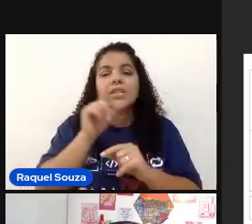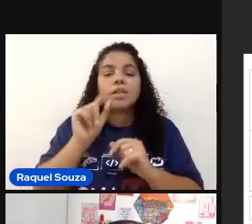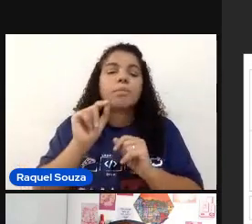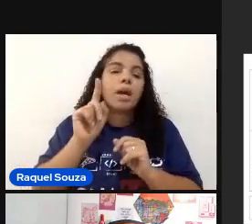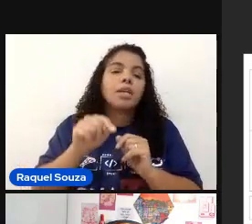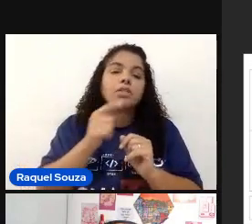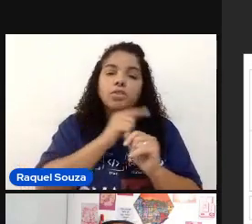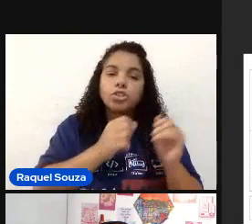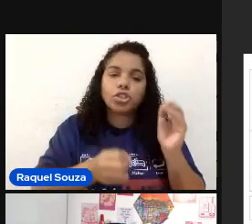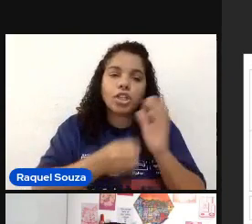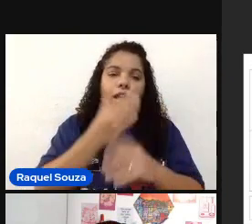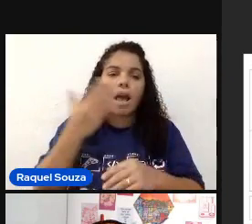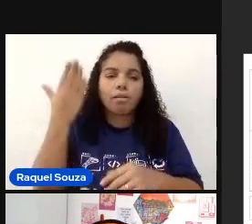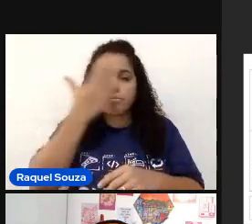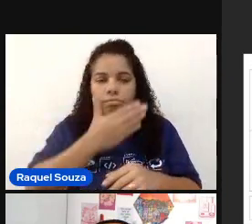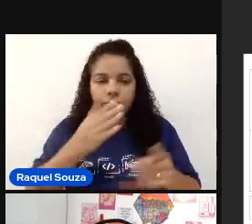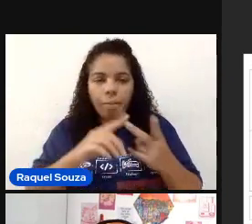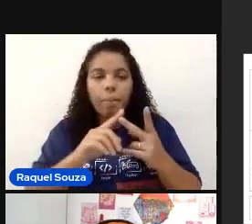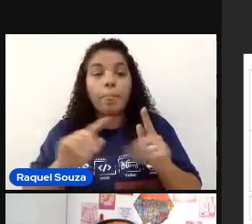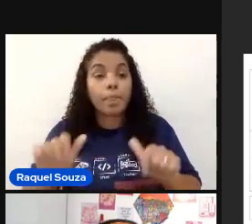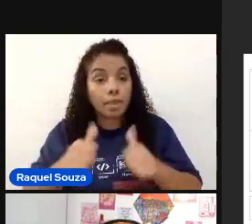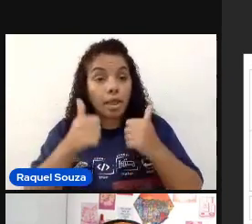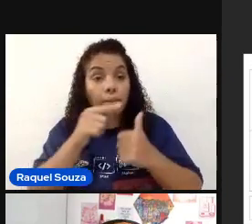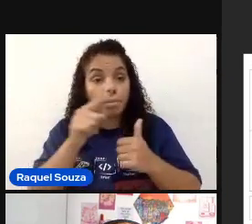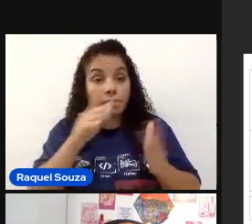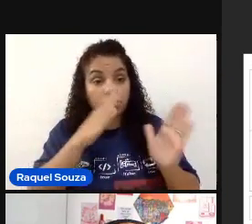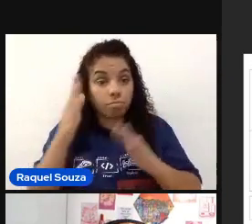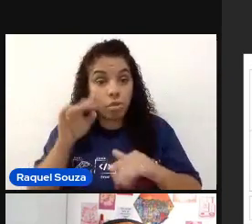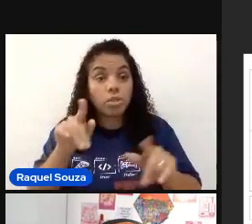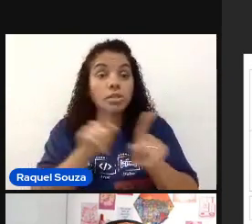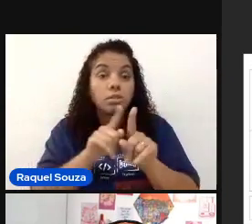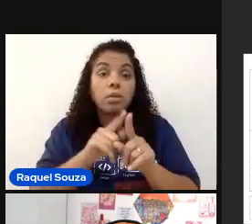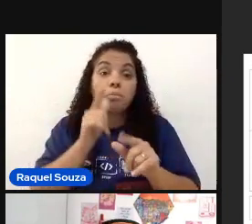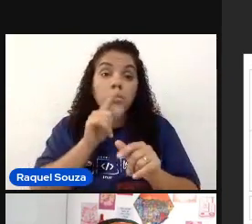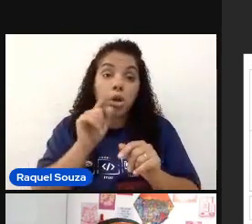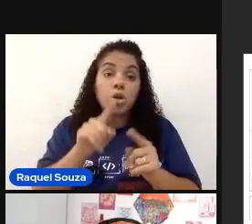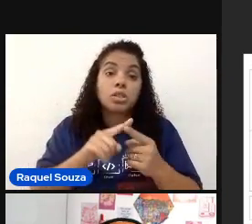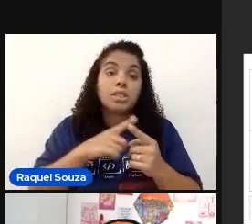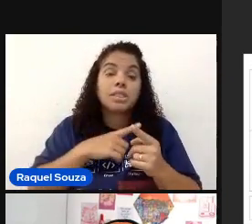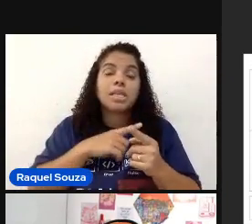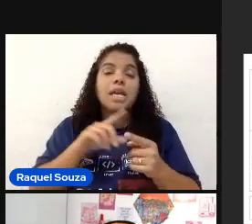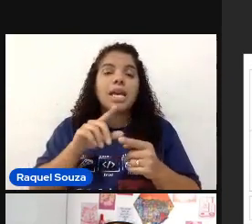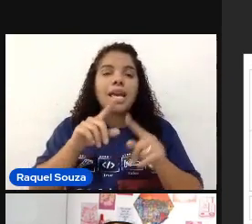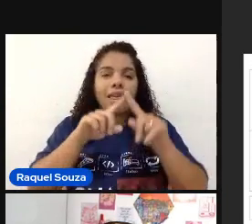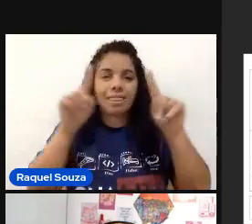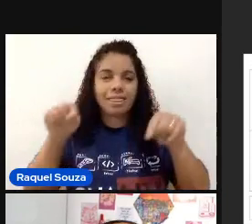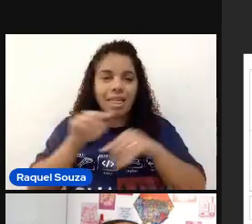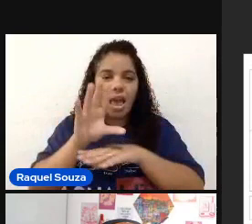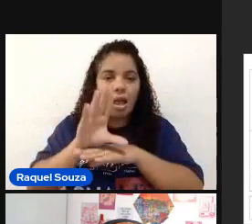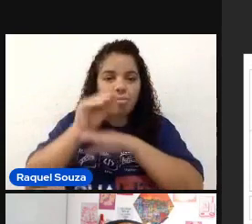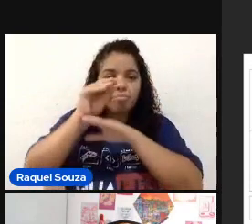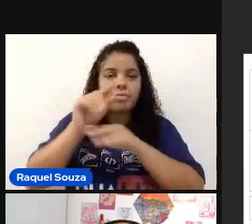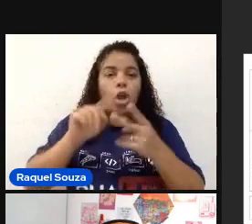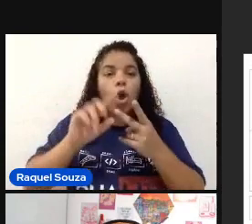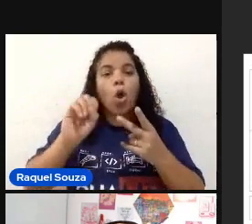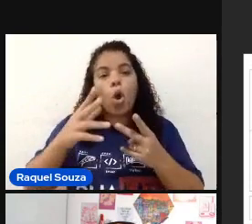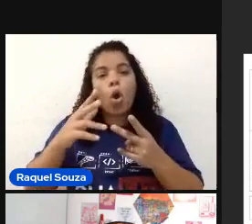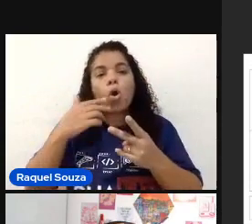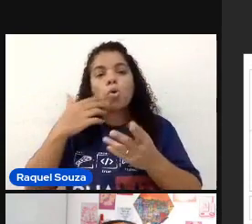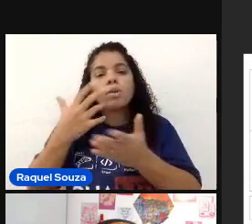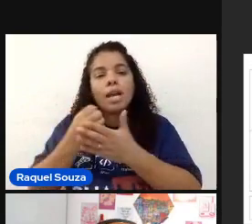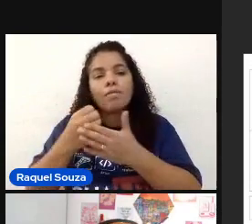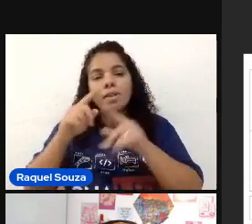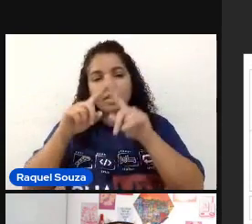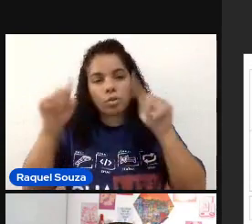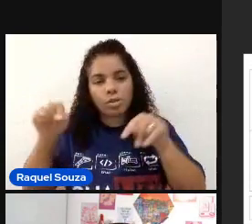gerar evidência e tá melhorando esse meu processo. Então, isso pode ser uma gravação de tela, uma captura de tela, ou algumas mensagens